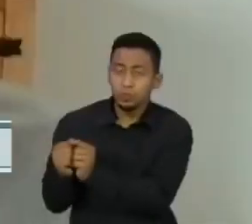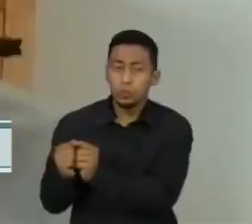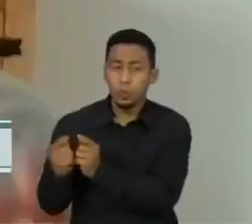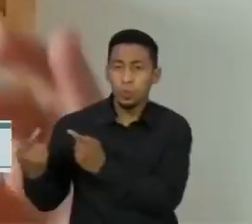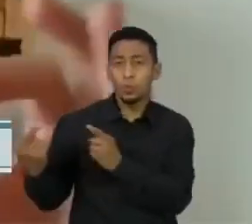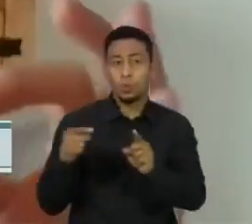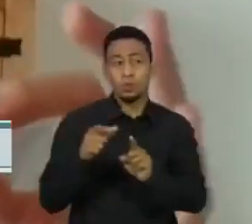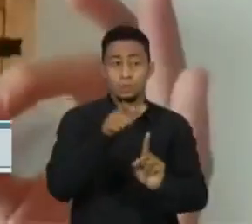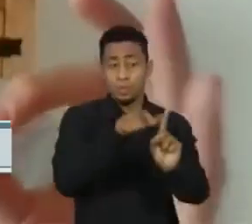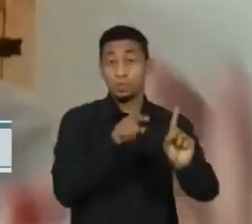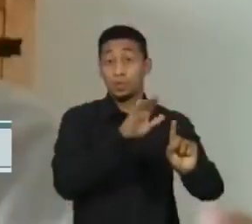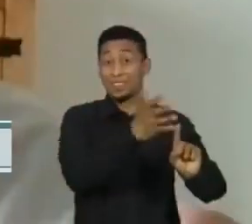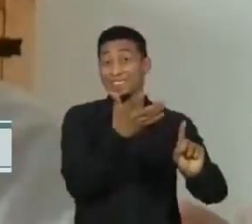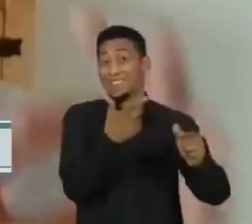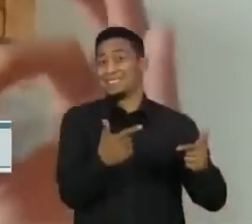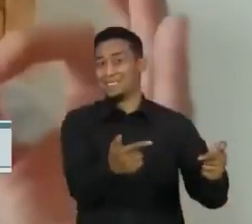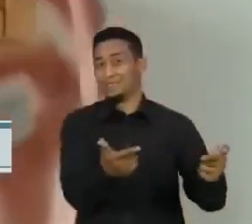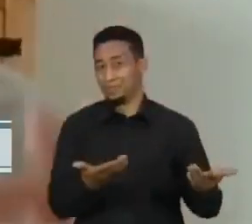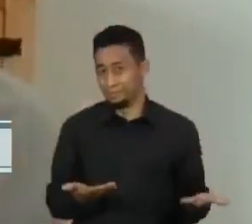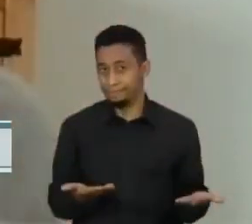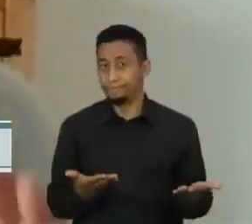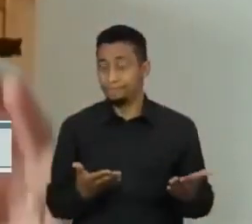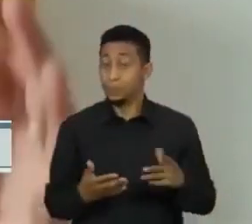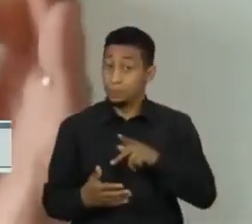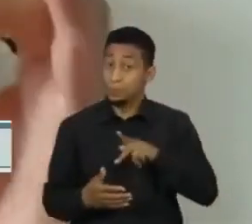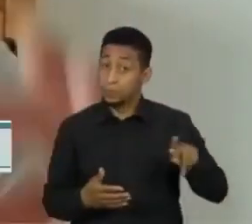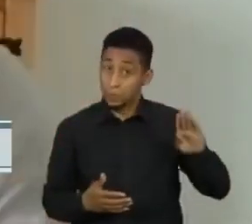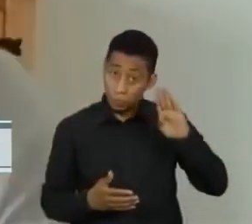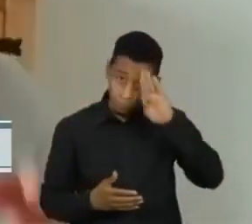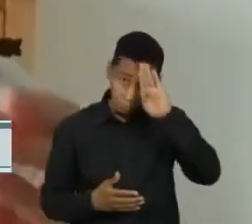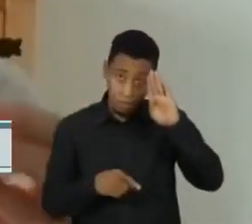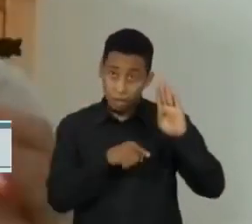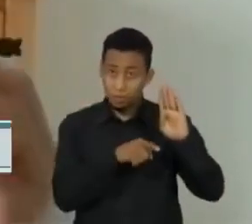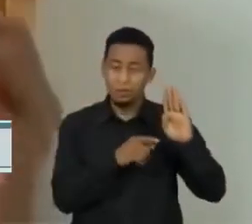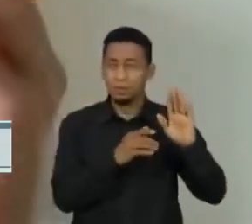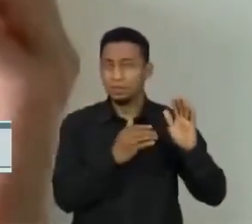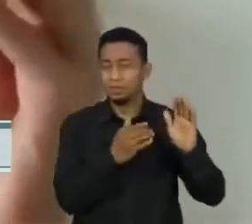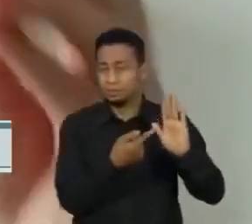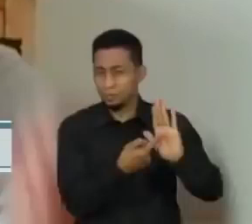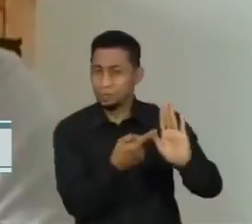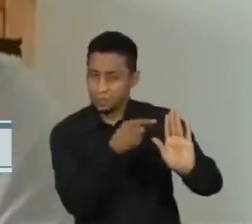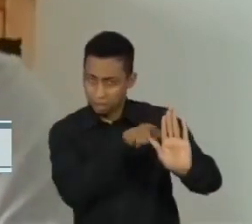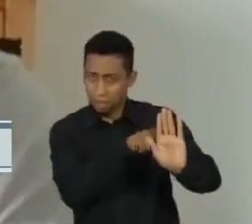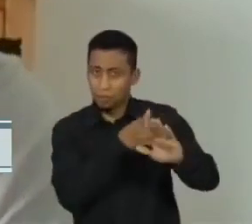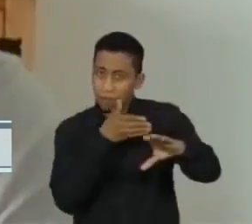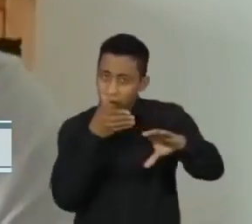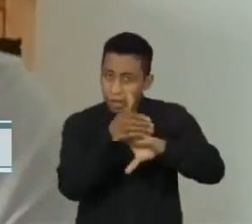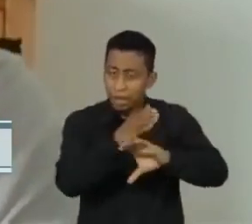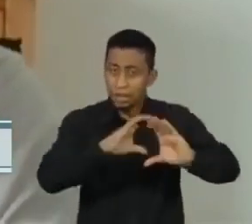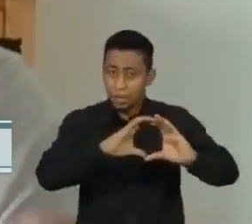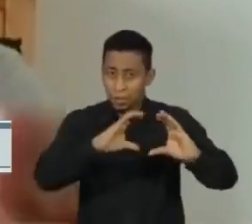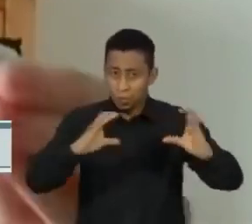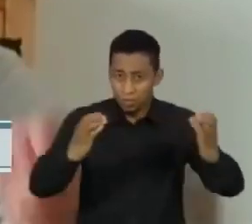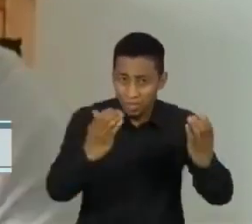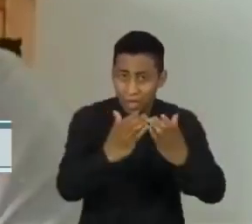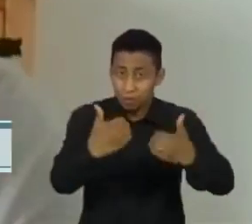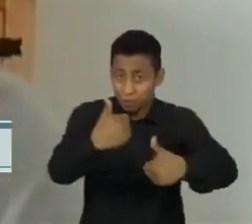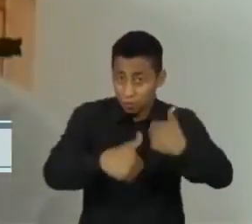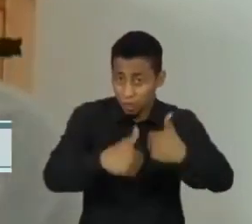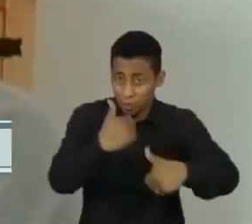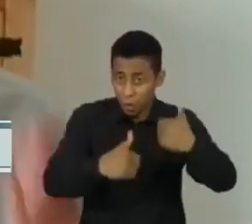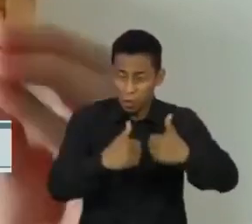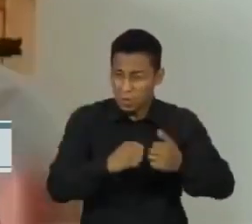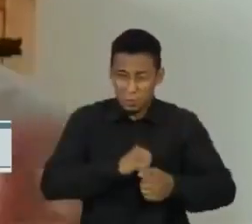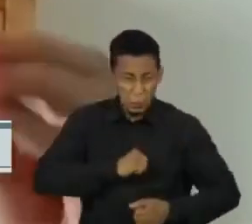estratégia. Bolsonaro se equivale àquele sujeito que vai para o estádio com muita raiva do seu time, que está numa fase